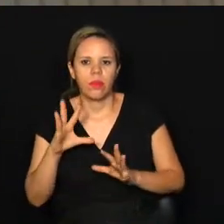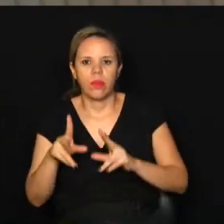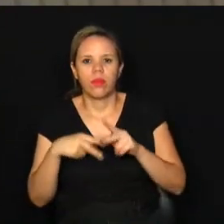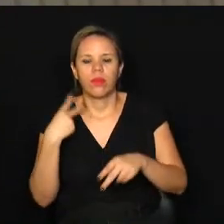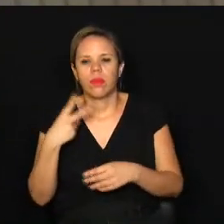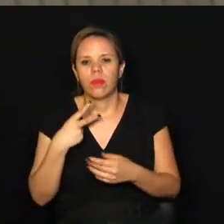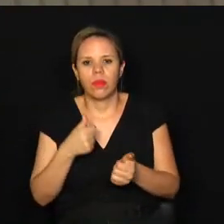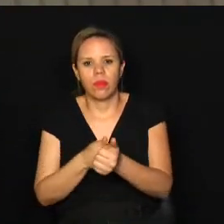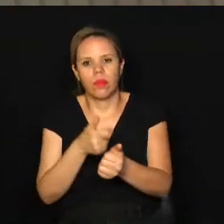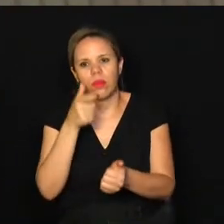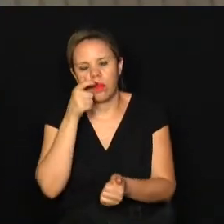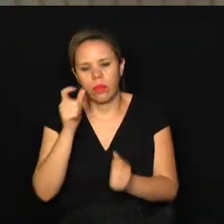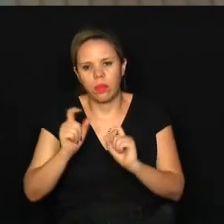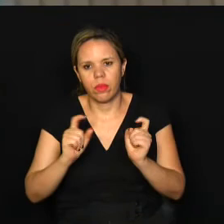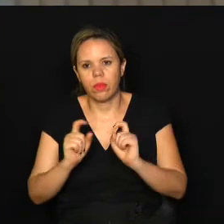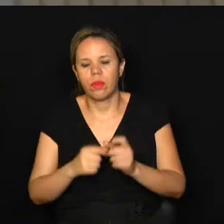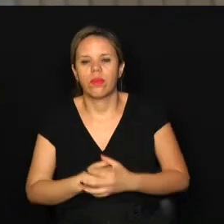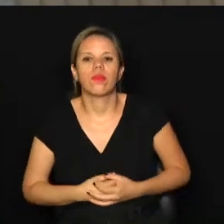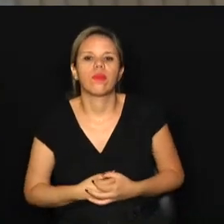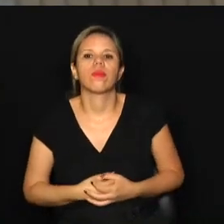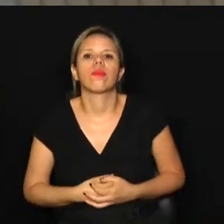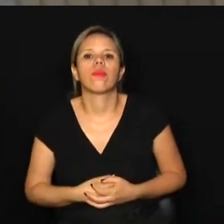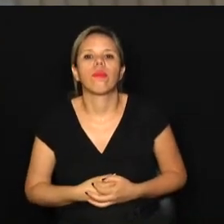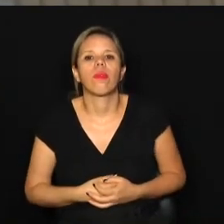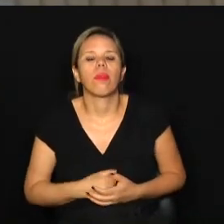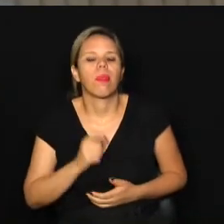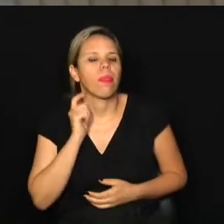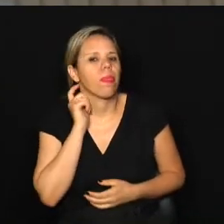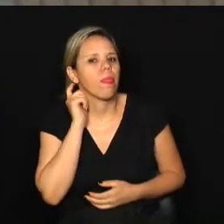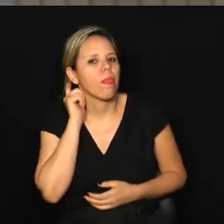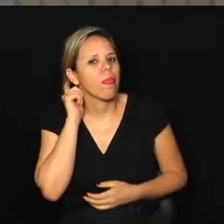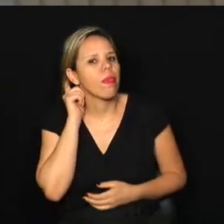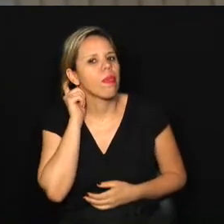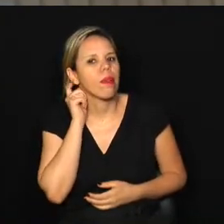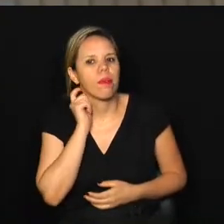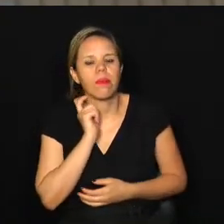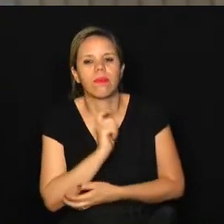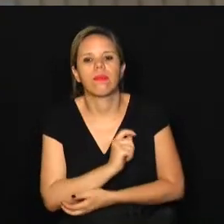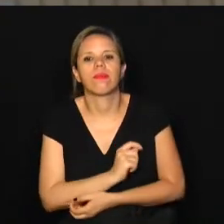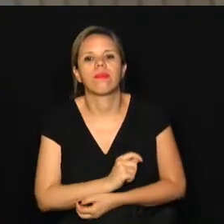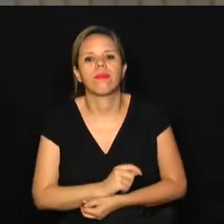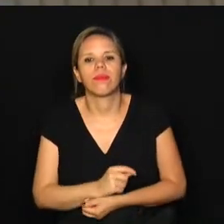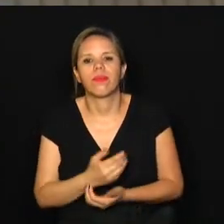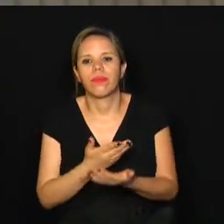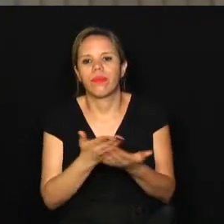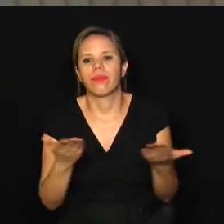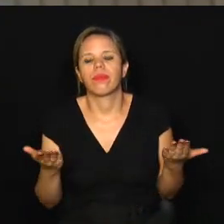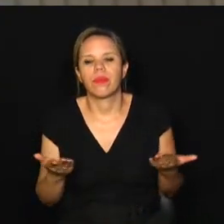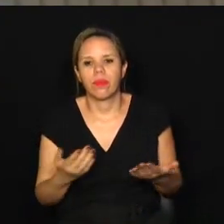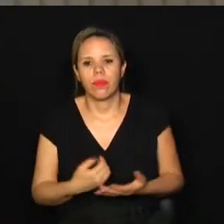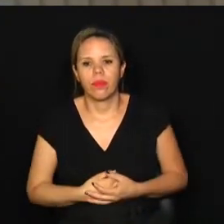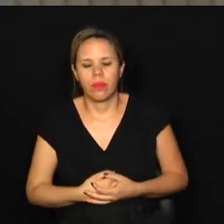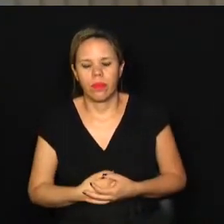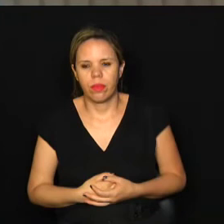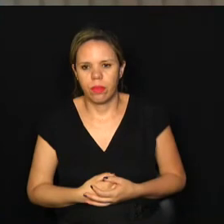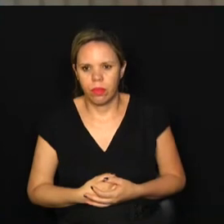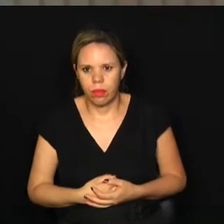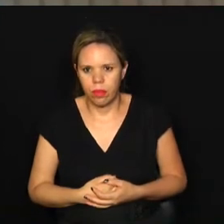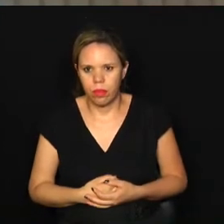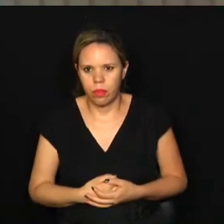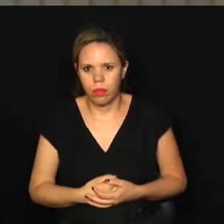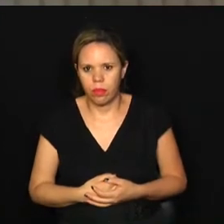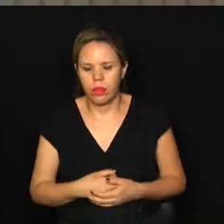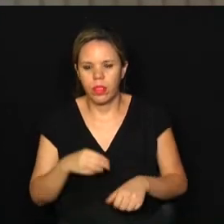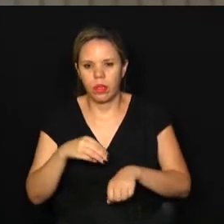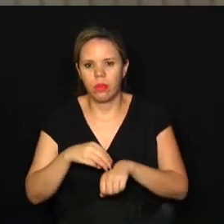estão acompanhando essa sessão, essa audiência, e que Vossa Excelência, como membro